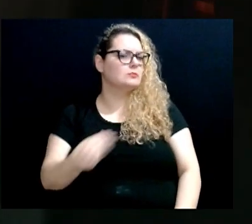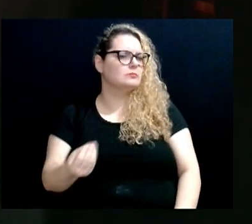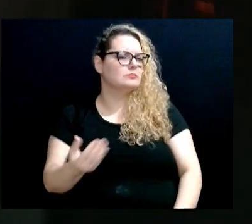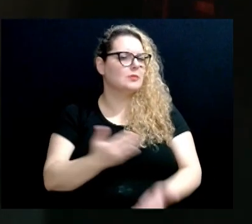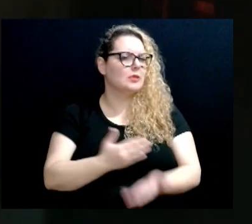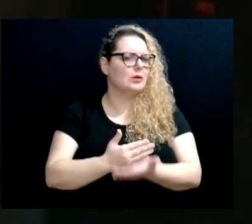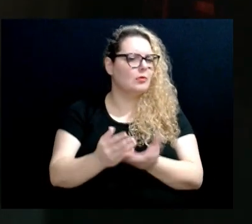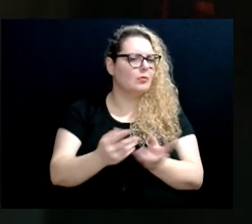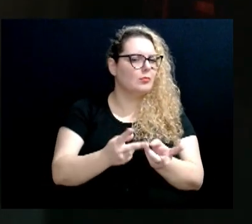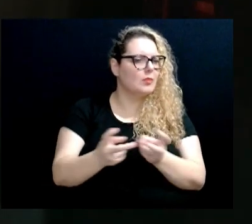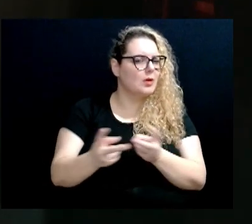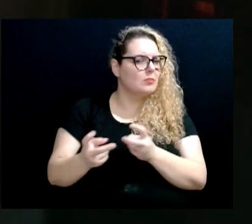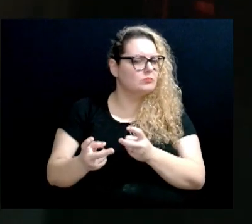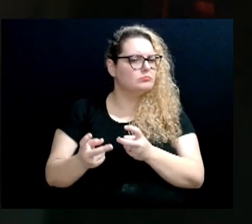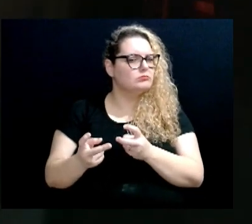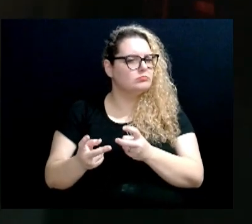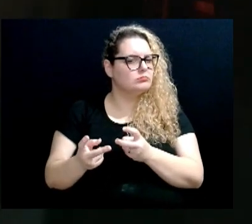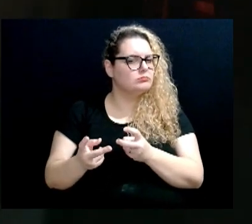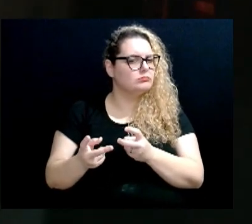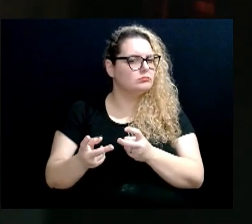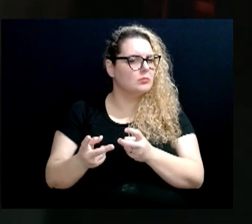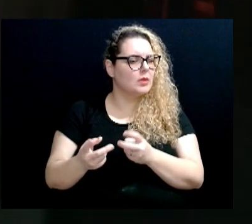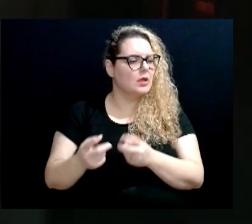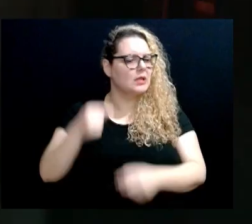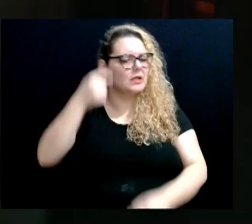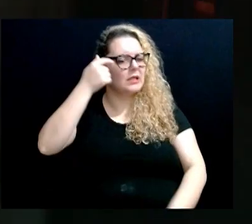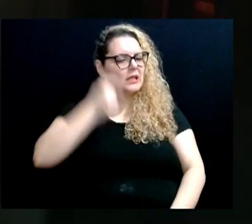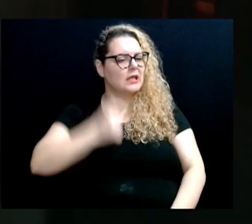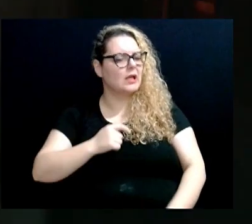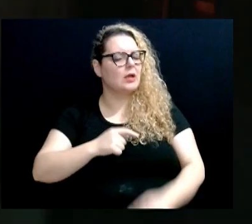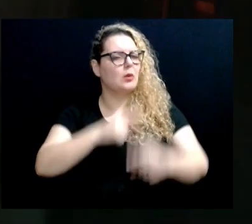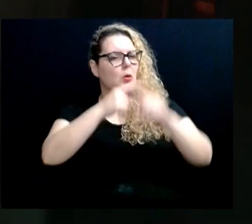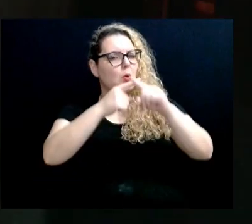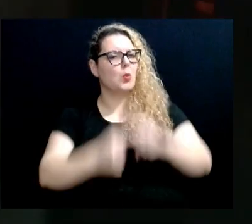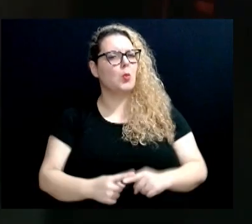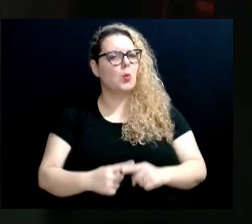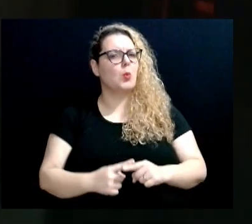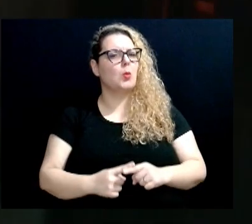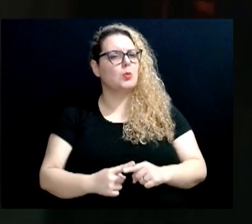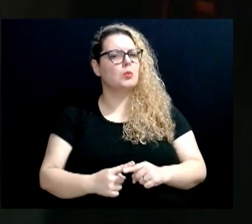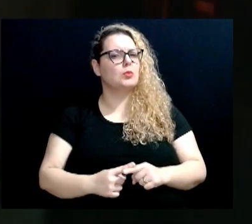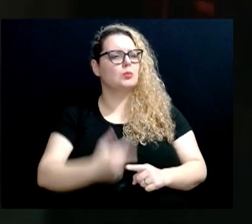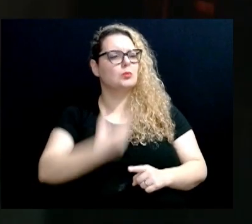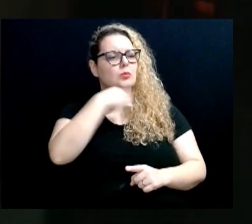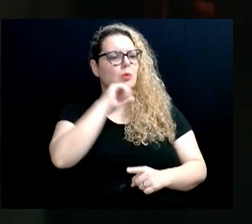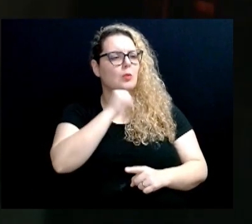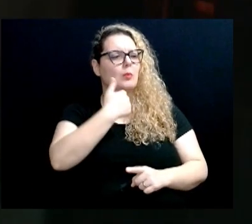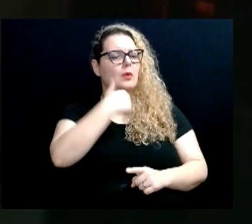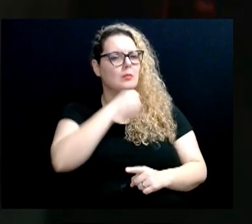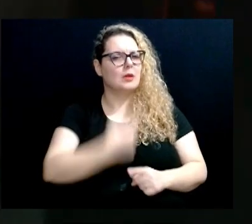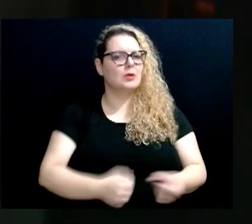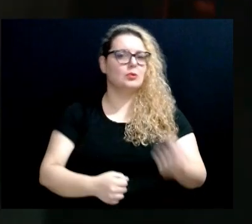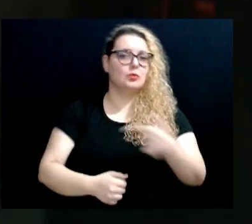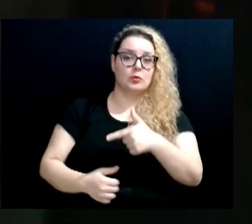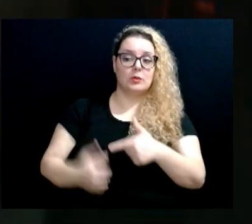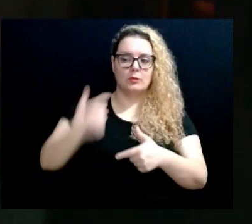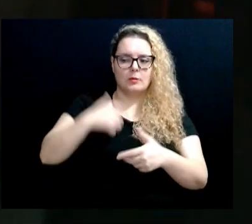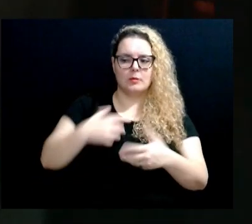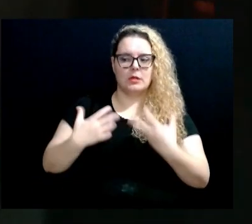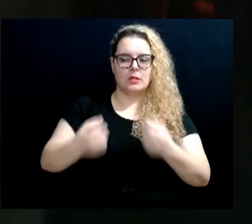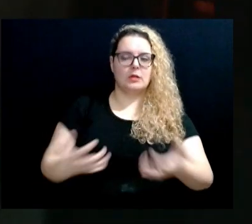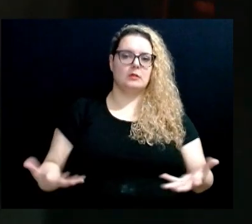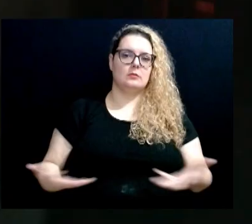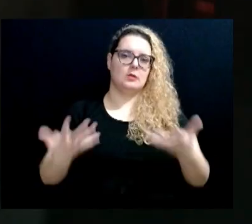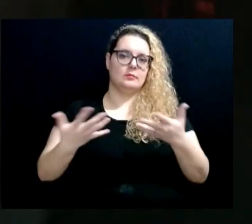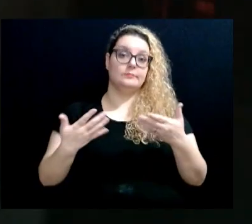visto como um concorrente do que como alguém que deveria ser incentivado? Bom, você já viu